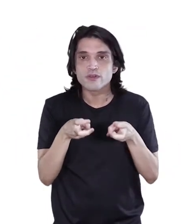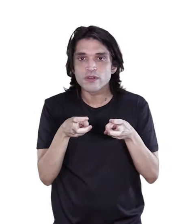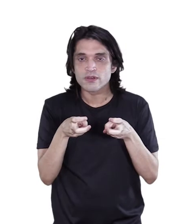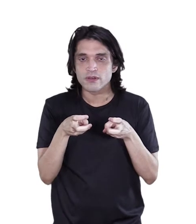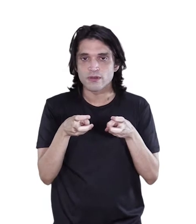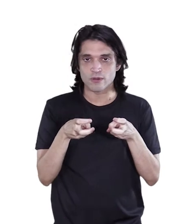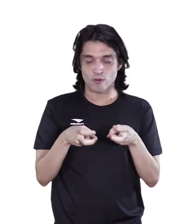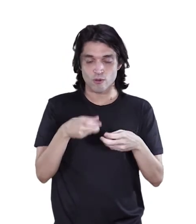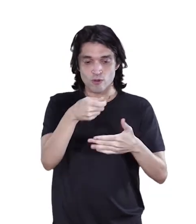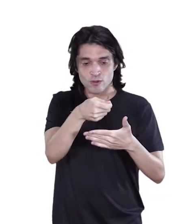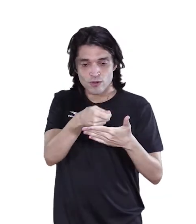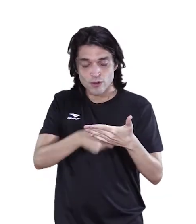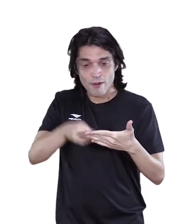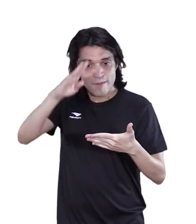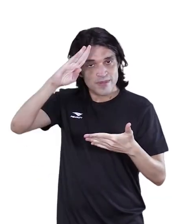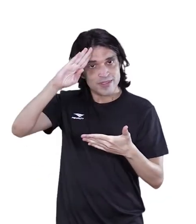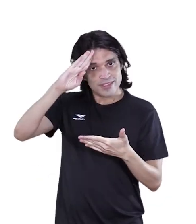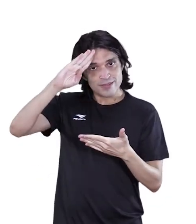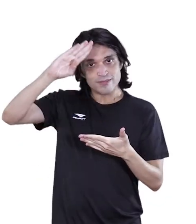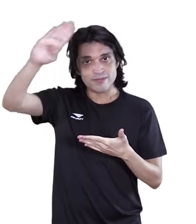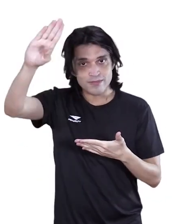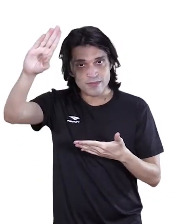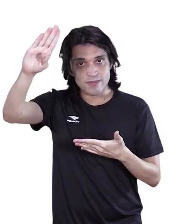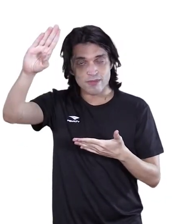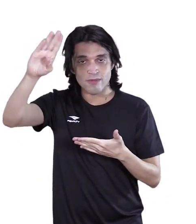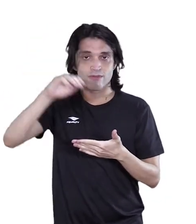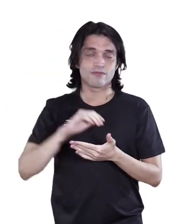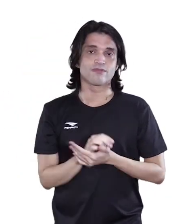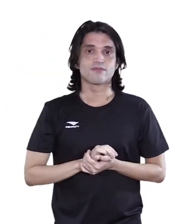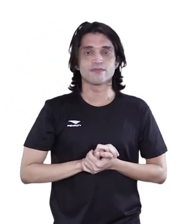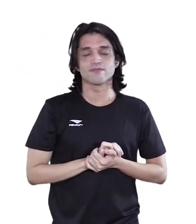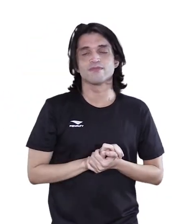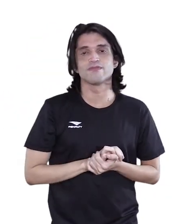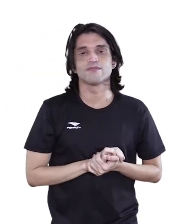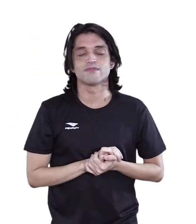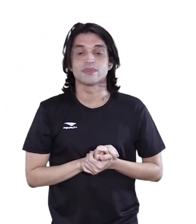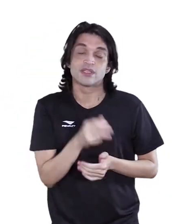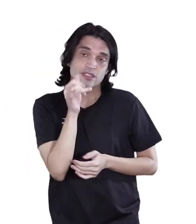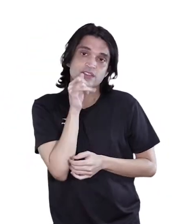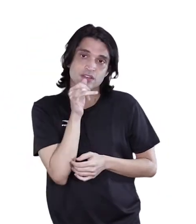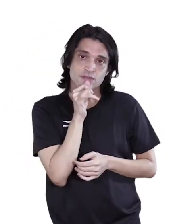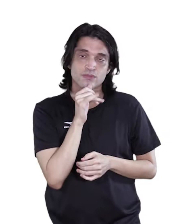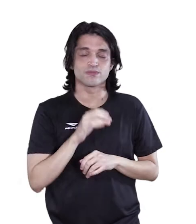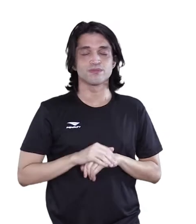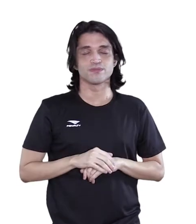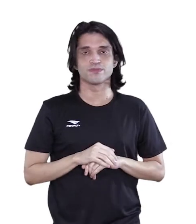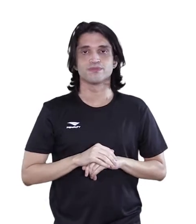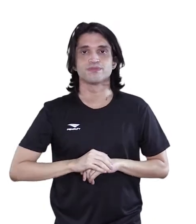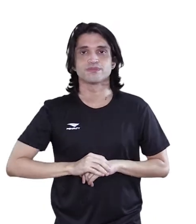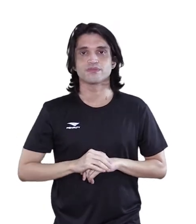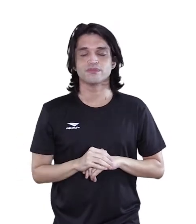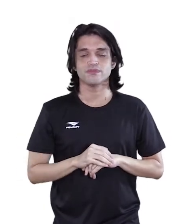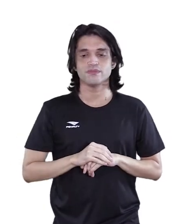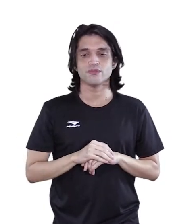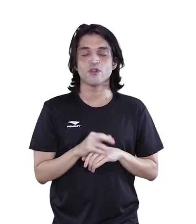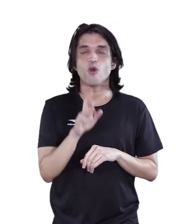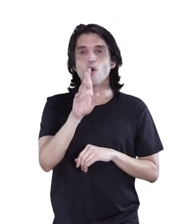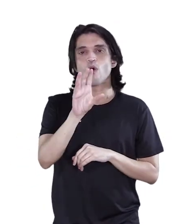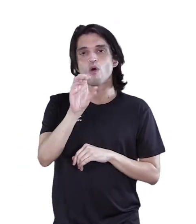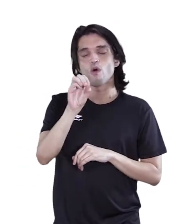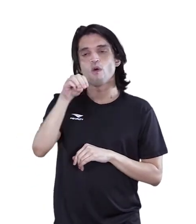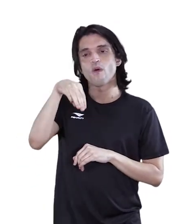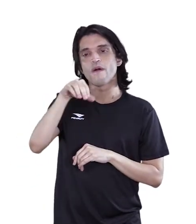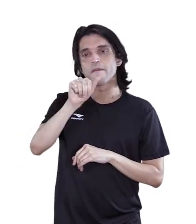você, porventura, tenha que examinar. Por exemplo, em um romance, o